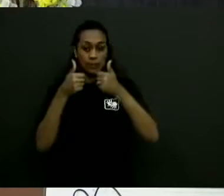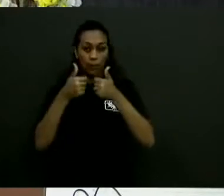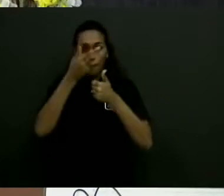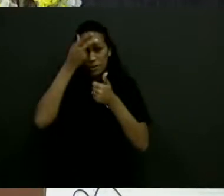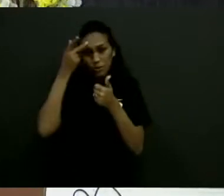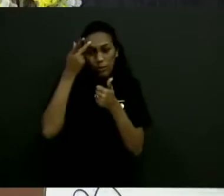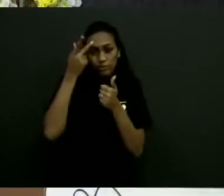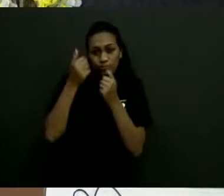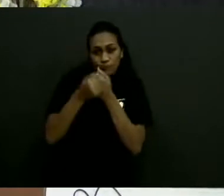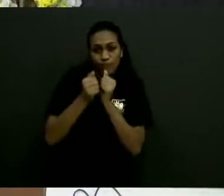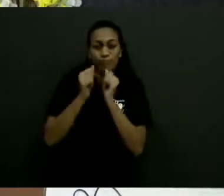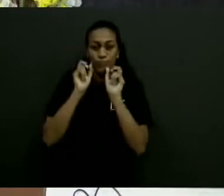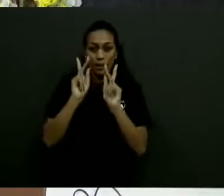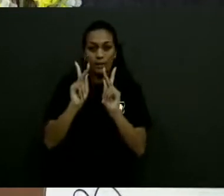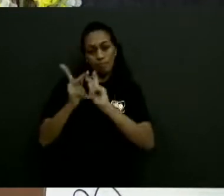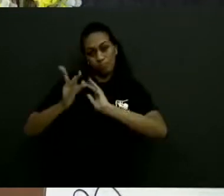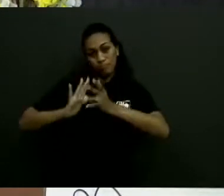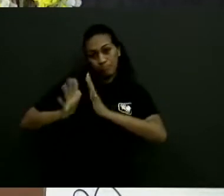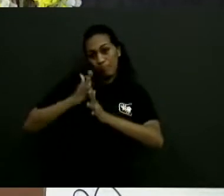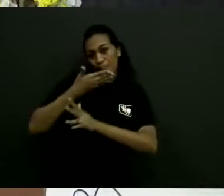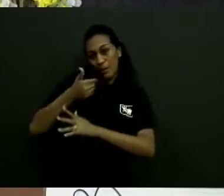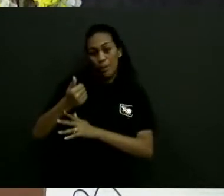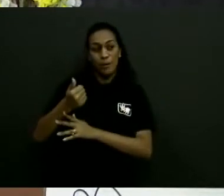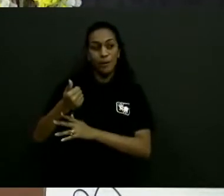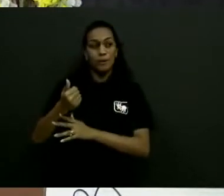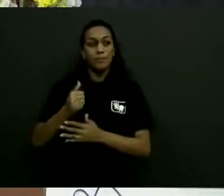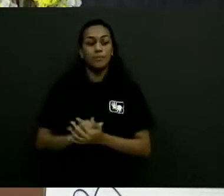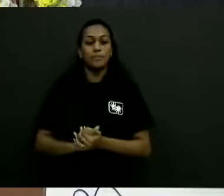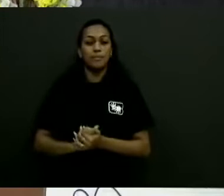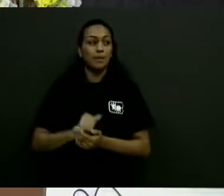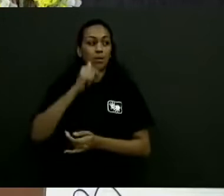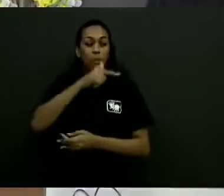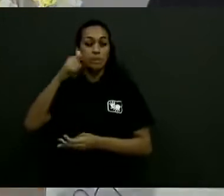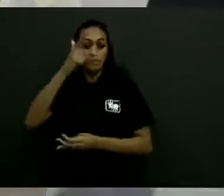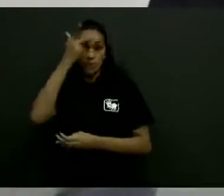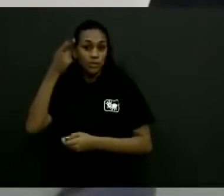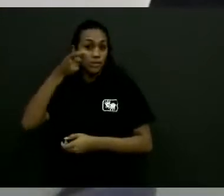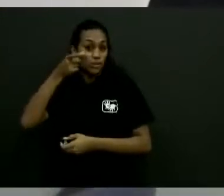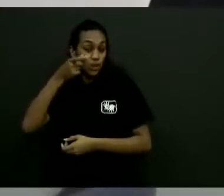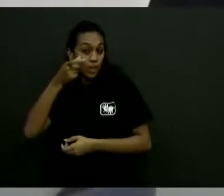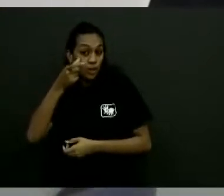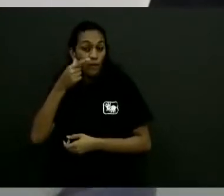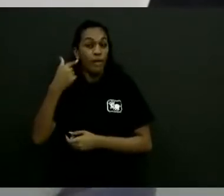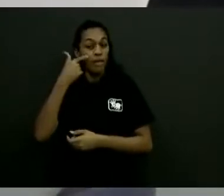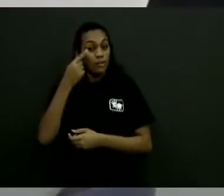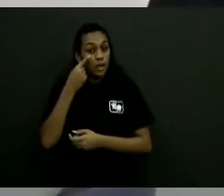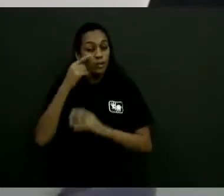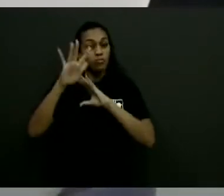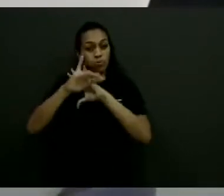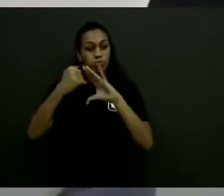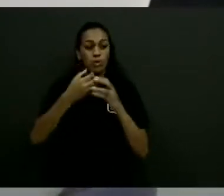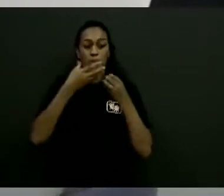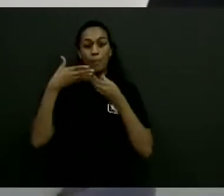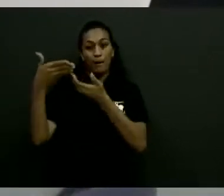sala do Zoom, deixa bem baixinha a sua televisão para não dar reverberação. E os demais que estiverem assistindo no YouTube, sejam